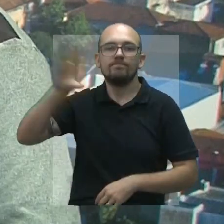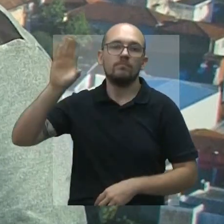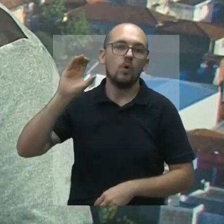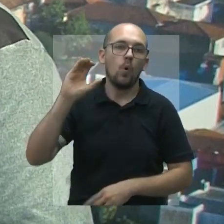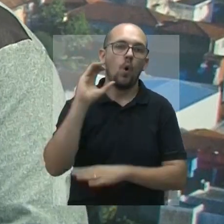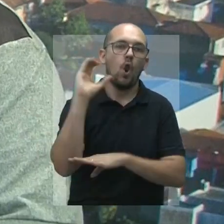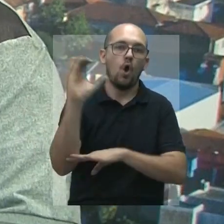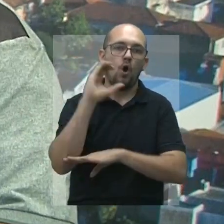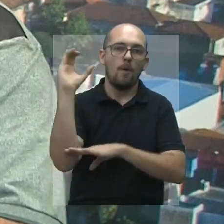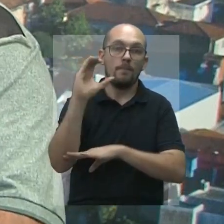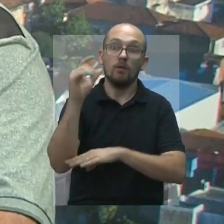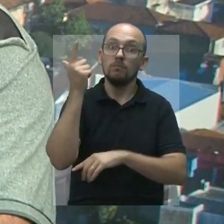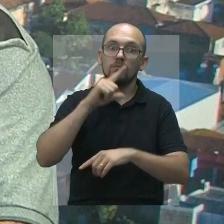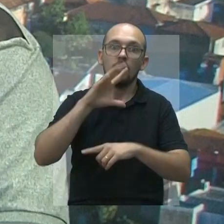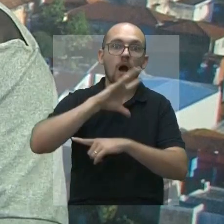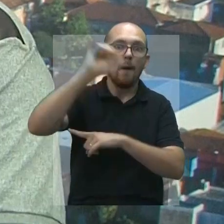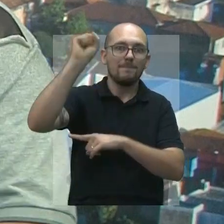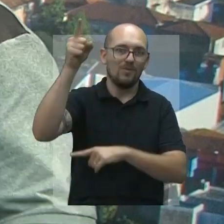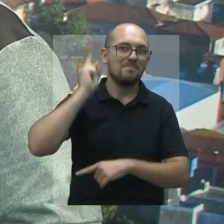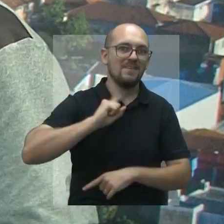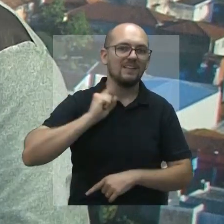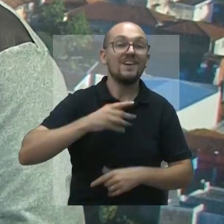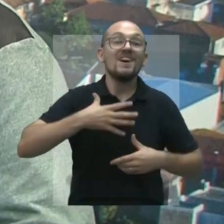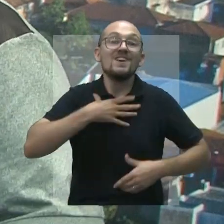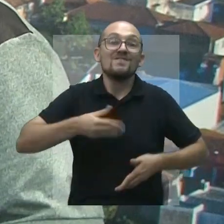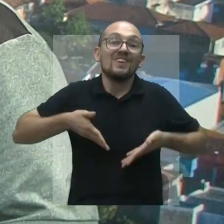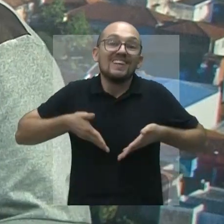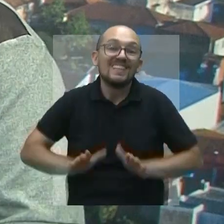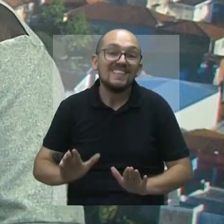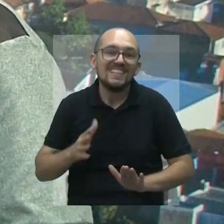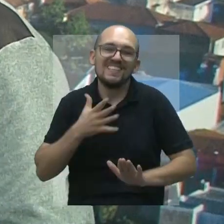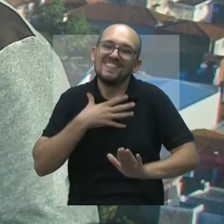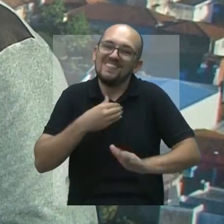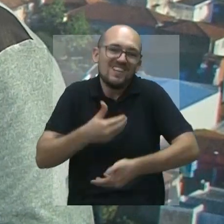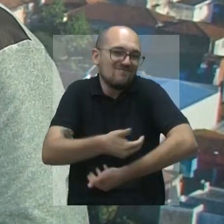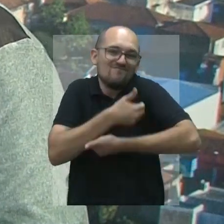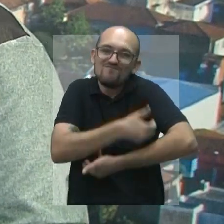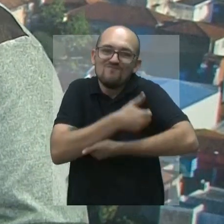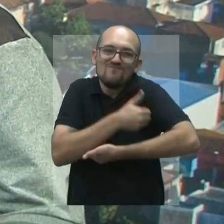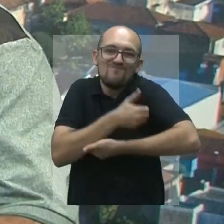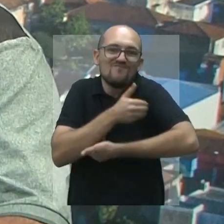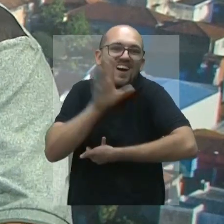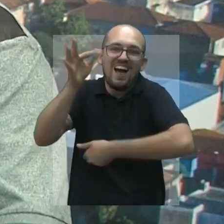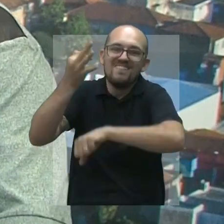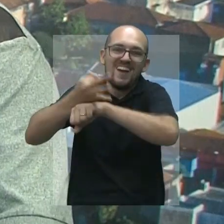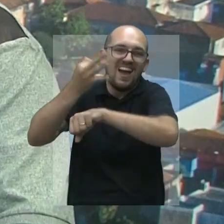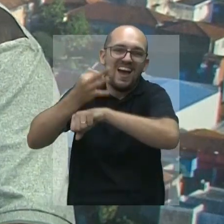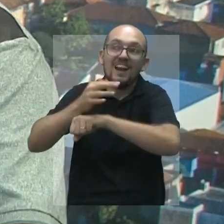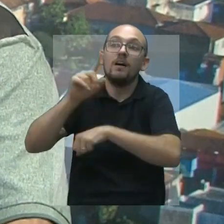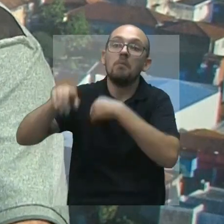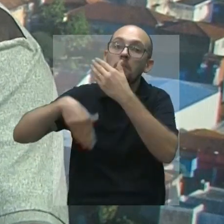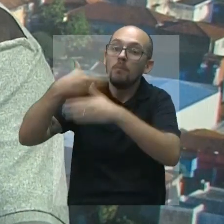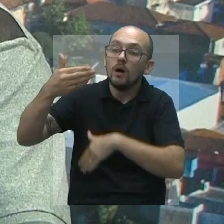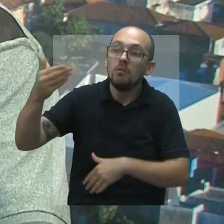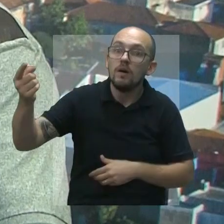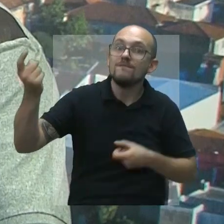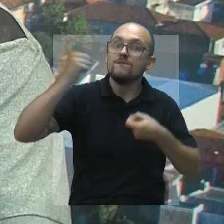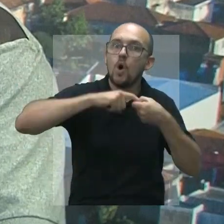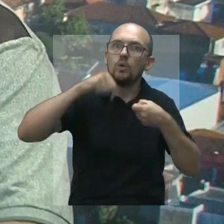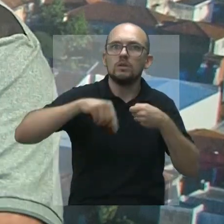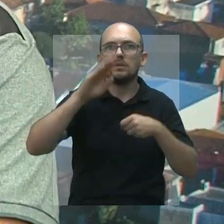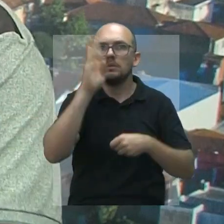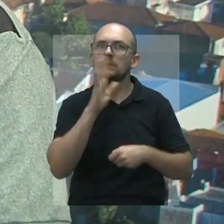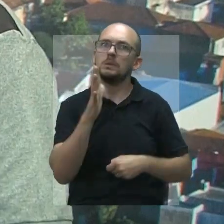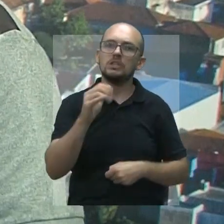Pouso Alegre de Minas. Nasceu o filho dele, ele está curtindo férias com o filho, com a esposa e a família. Legal. volta para o Brasil agora no começo de